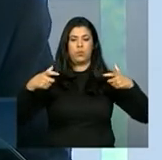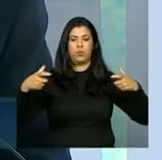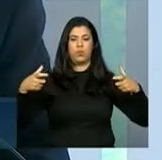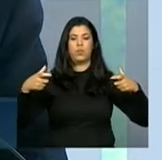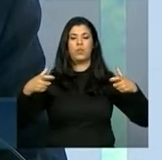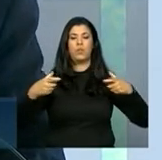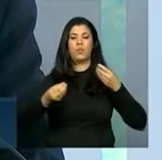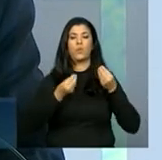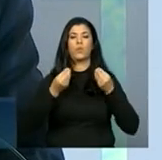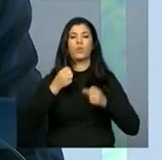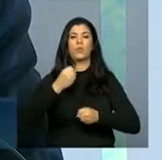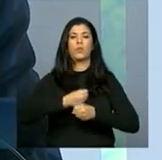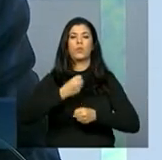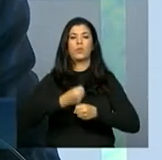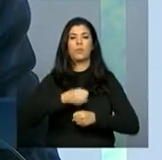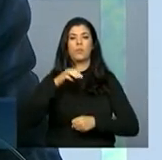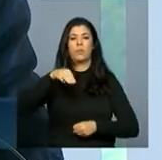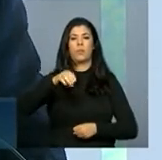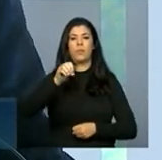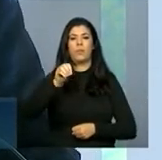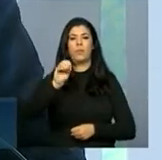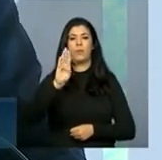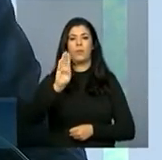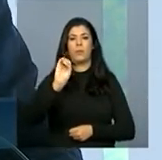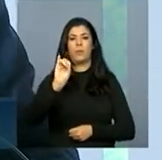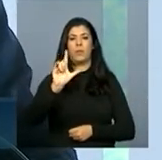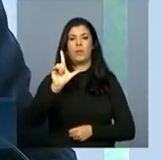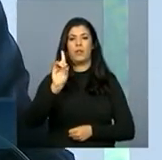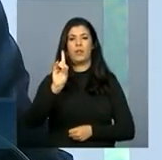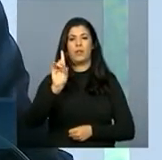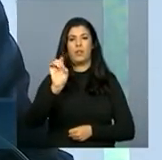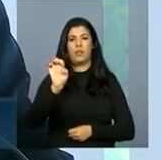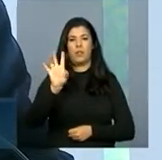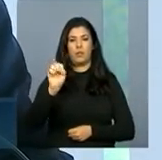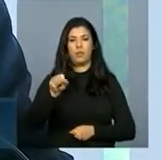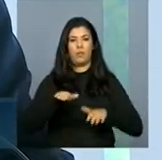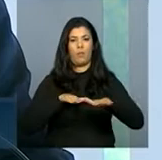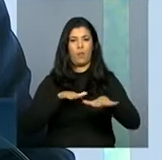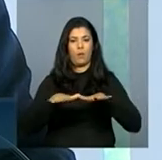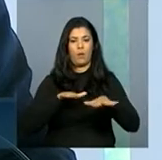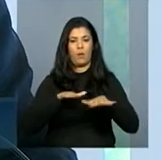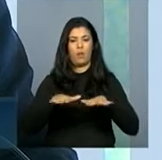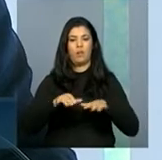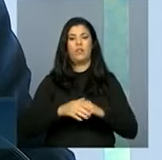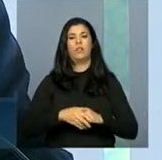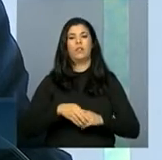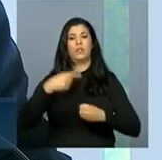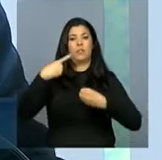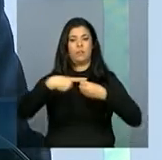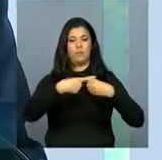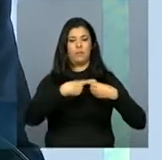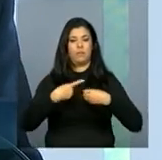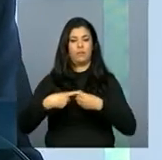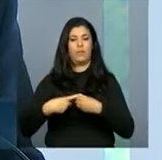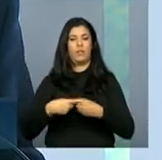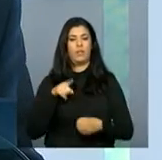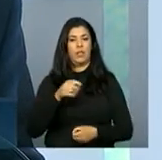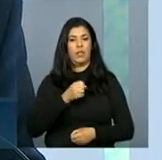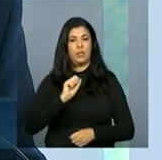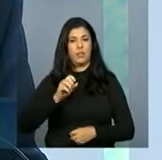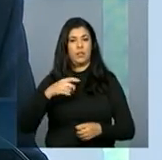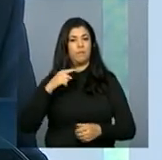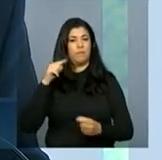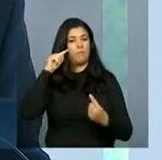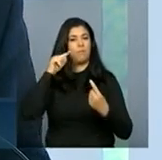de mobilidade urbana através da CPTM e nesse sentido o benefício que nós